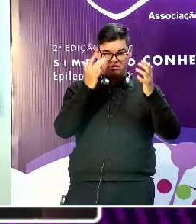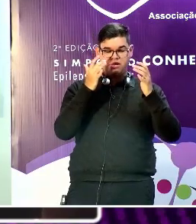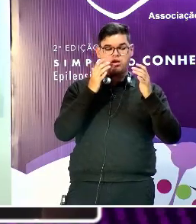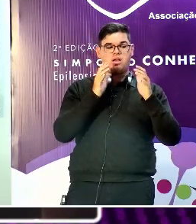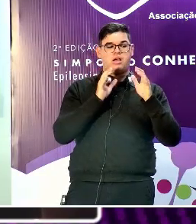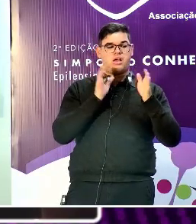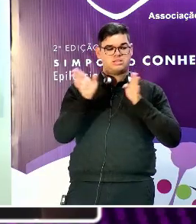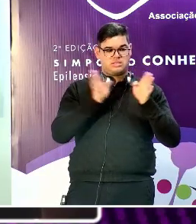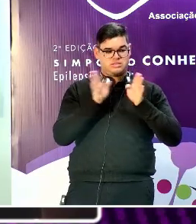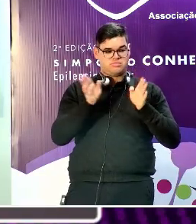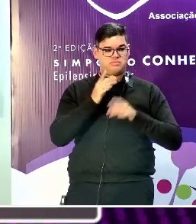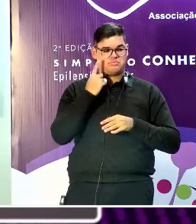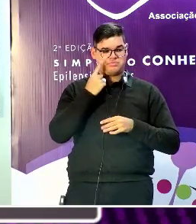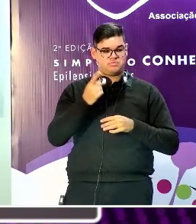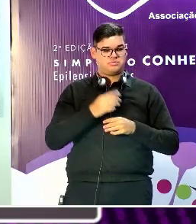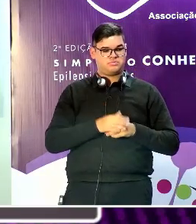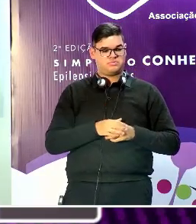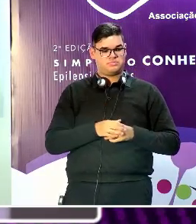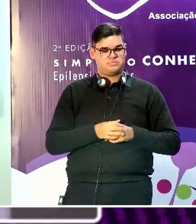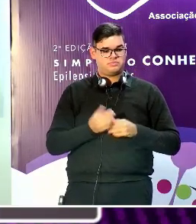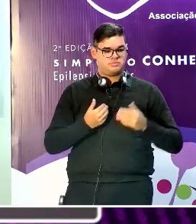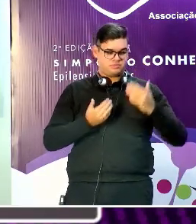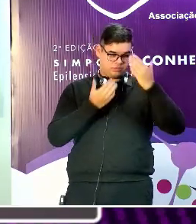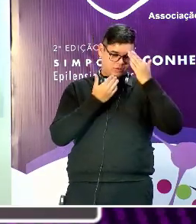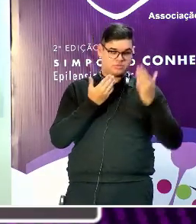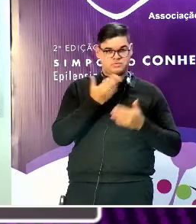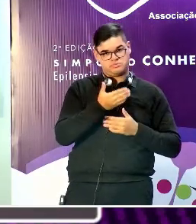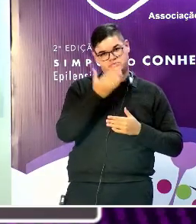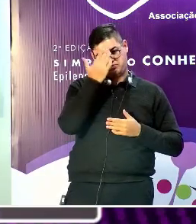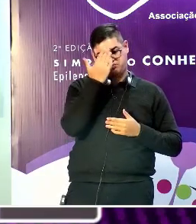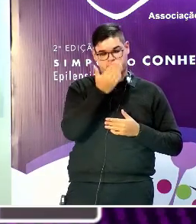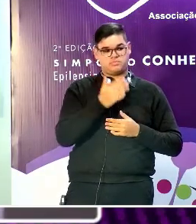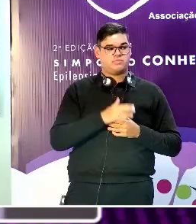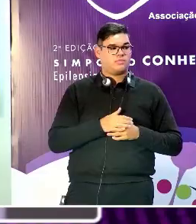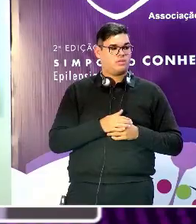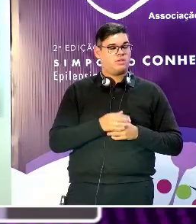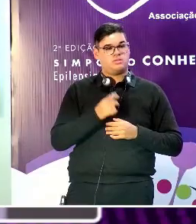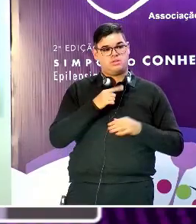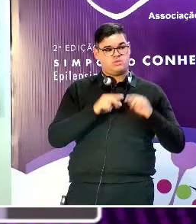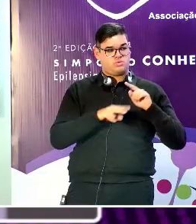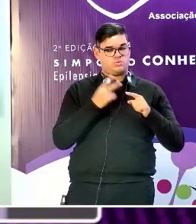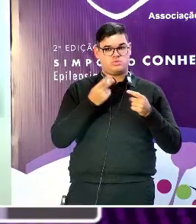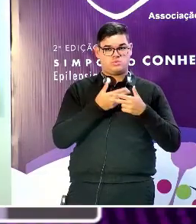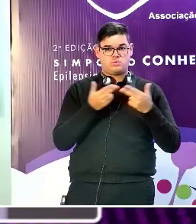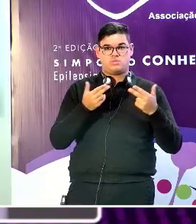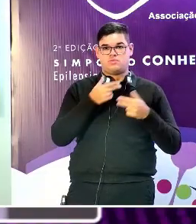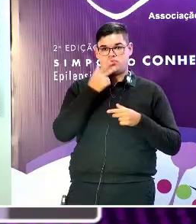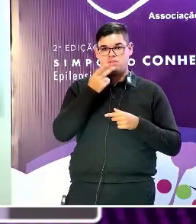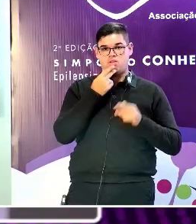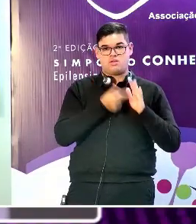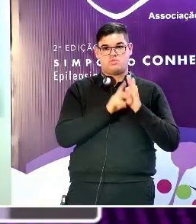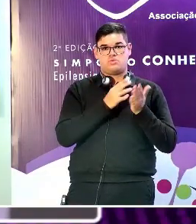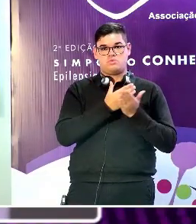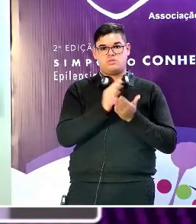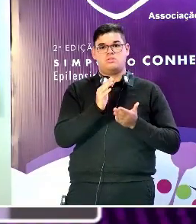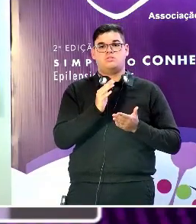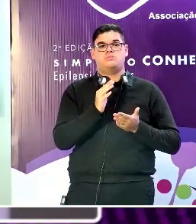Márcia. Eu que agradeço. Eu tenho 2 coisinhas de falar antes de começar com a minha